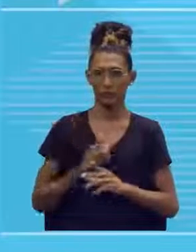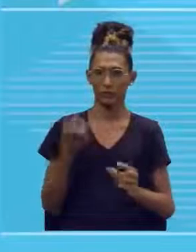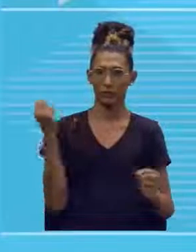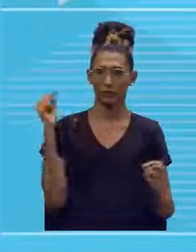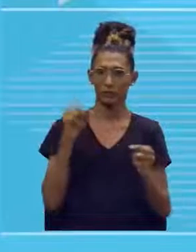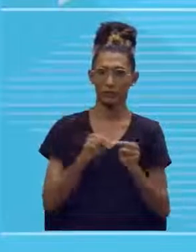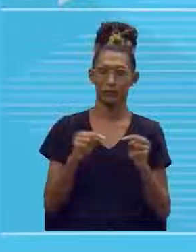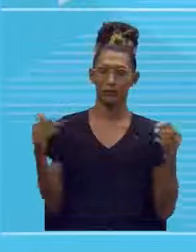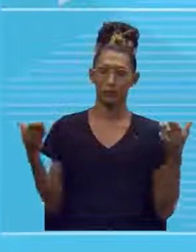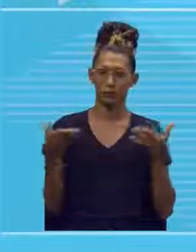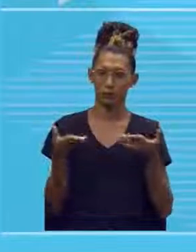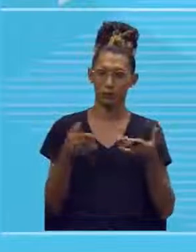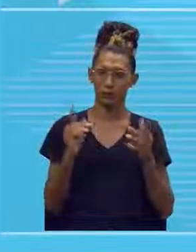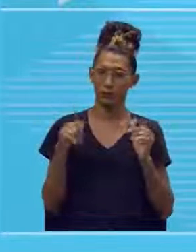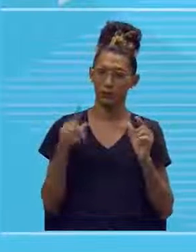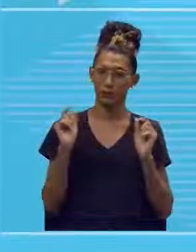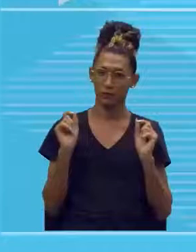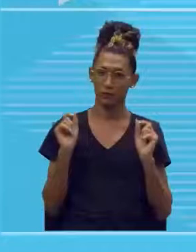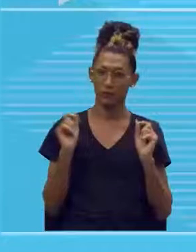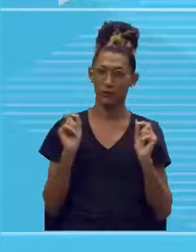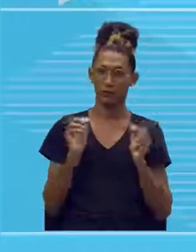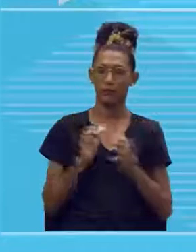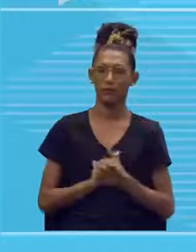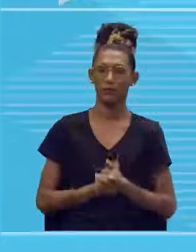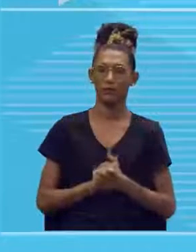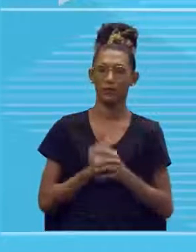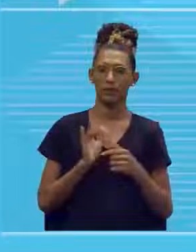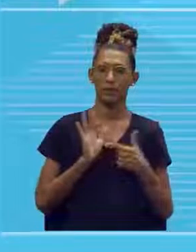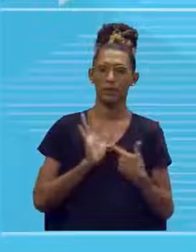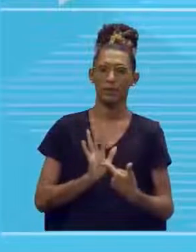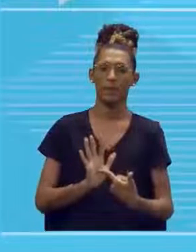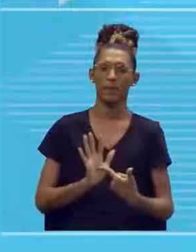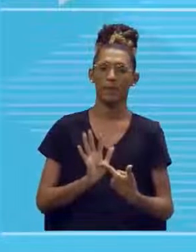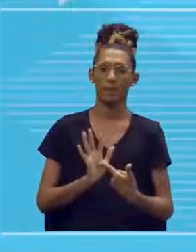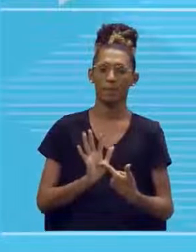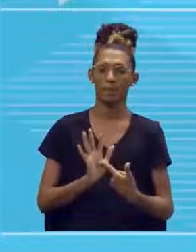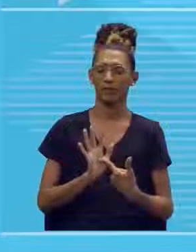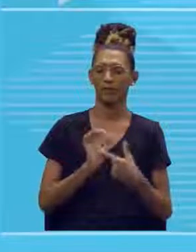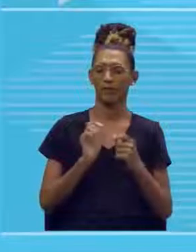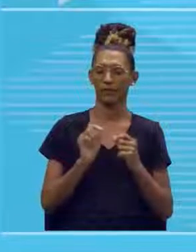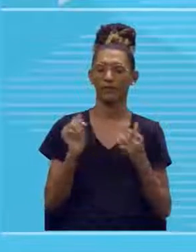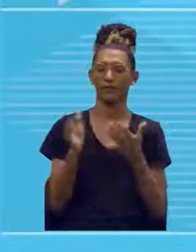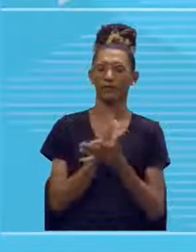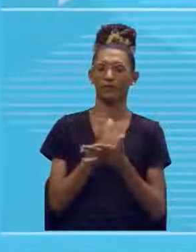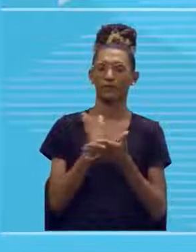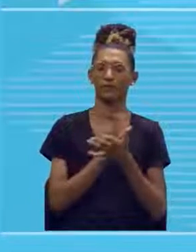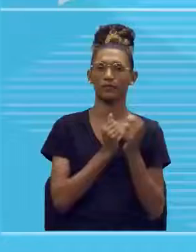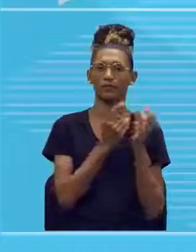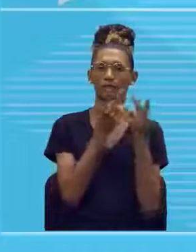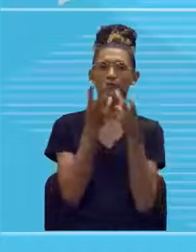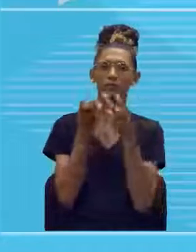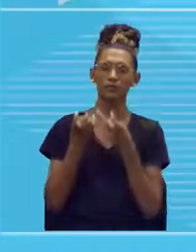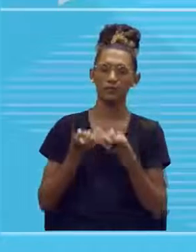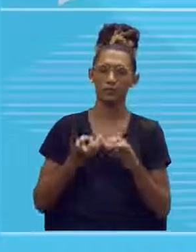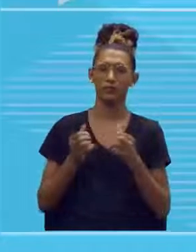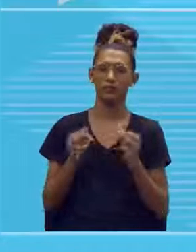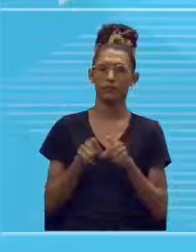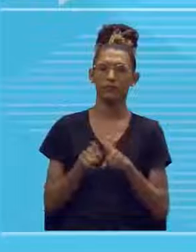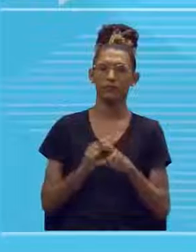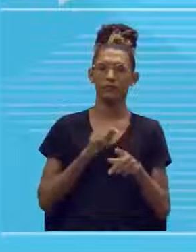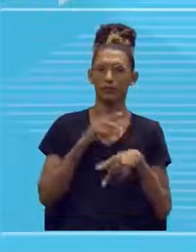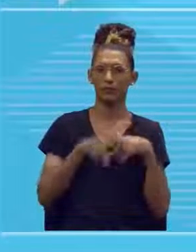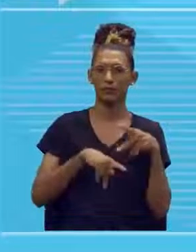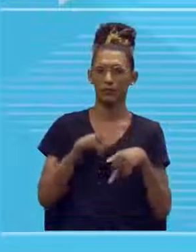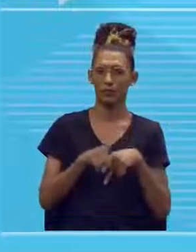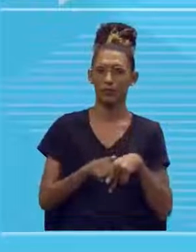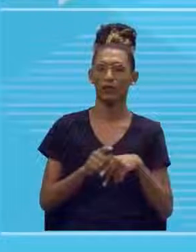aqui também hoje foi justamente de trazer não é essas observações dos